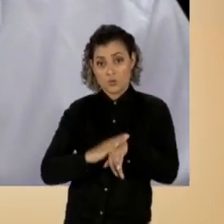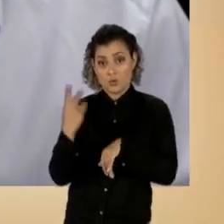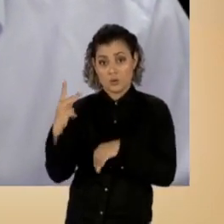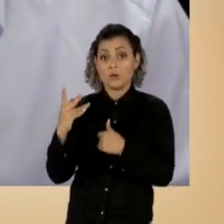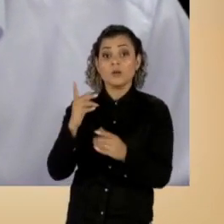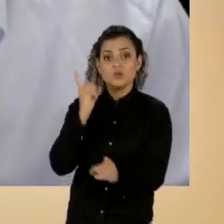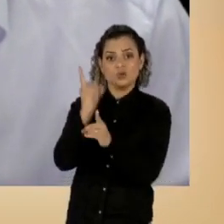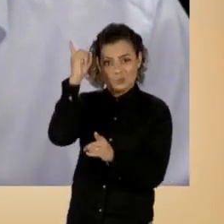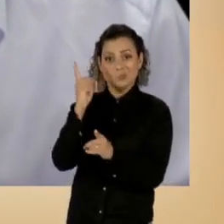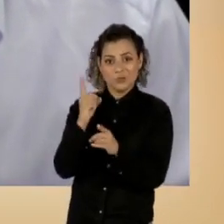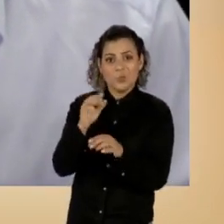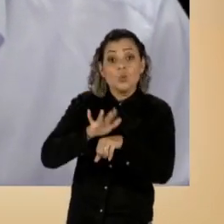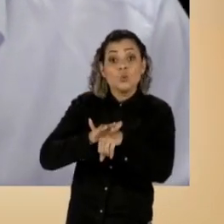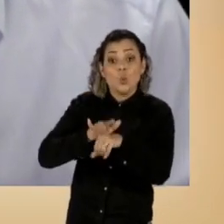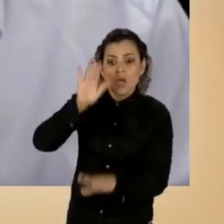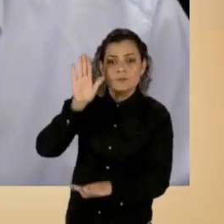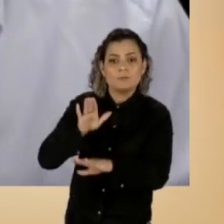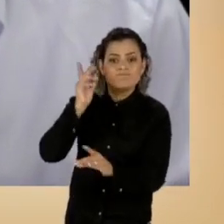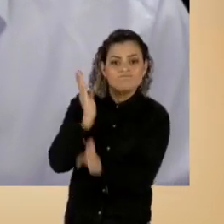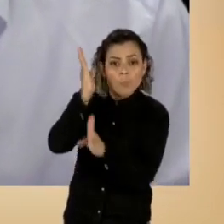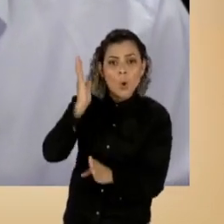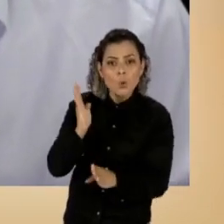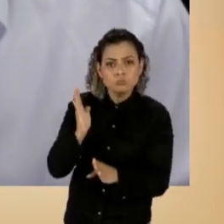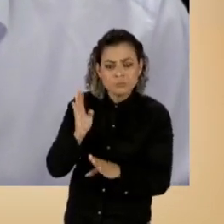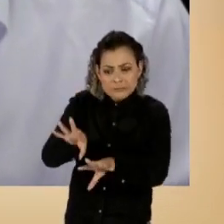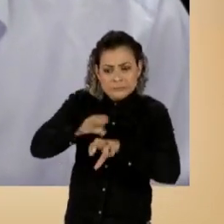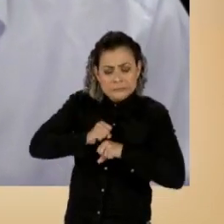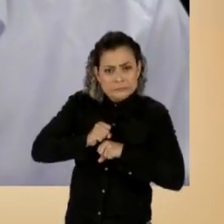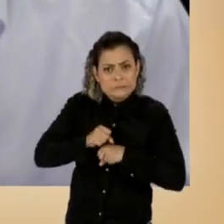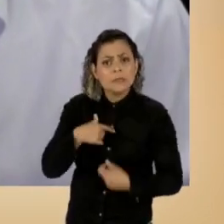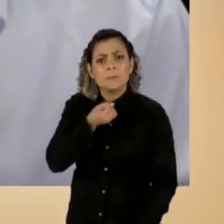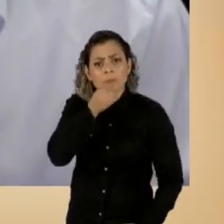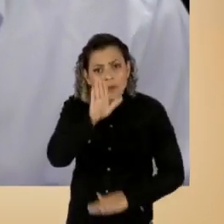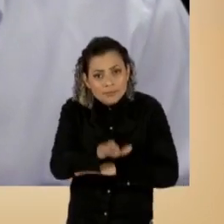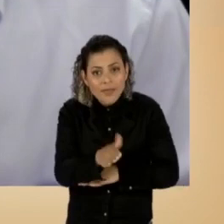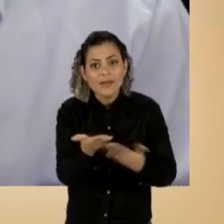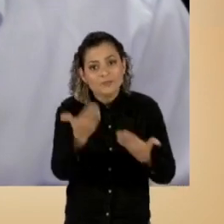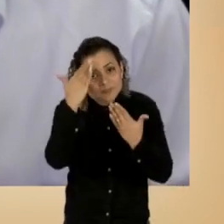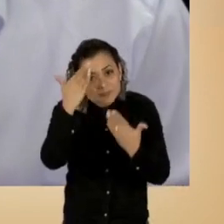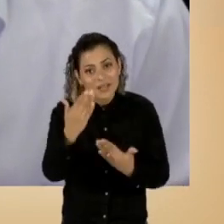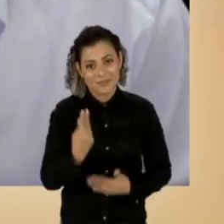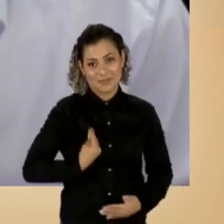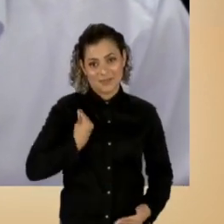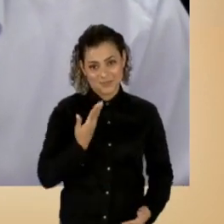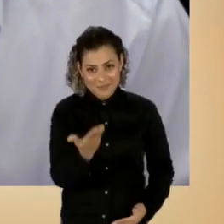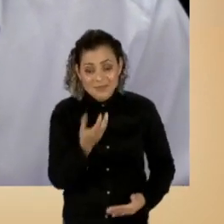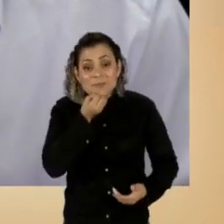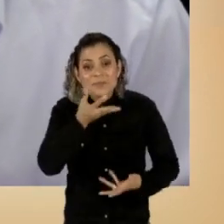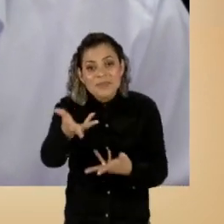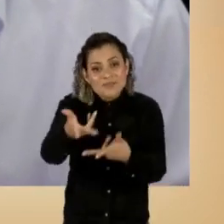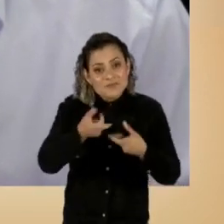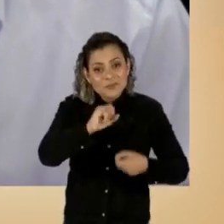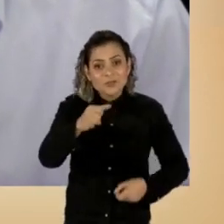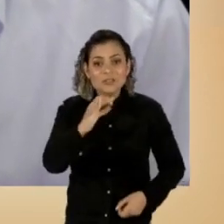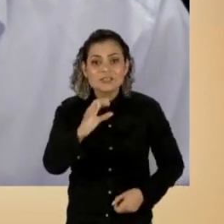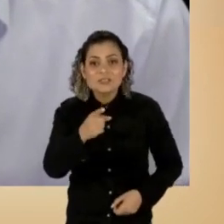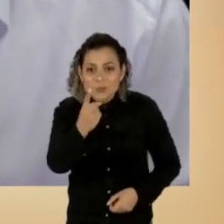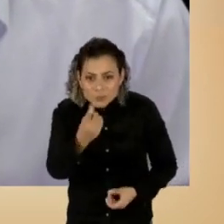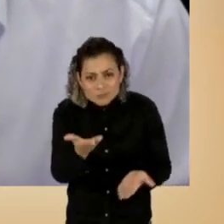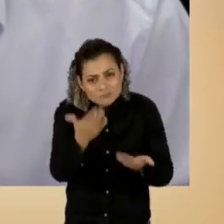essa descoberta dessa doença é boa tarde professor joão obrigado pela sua participação bem vindo aqui o jc eu queria